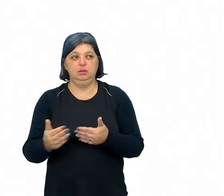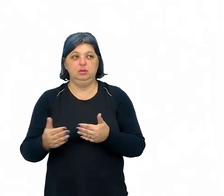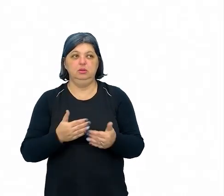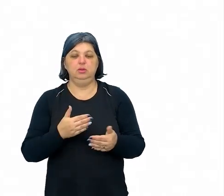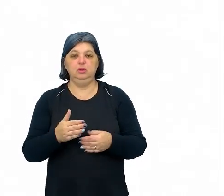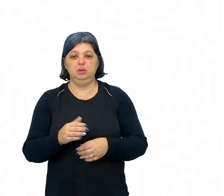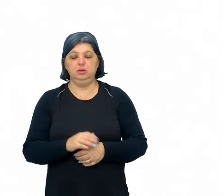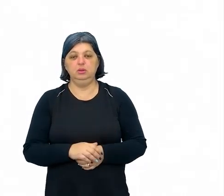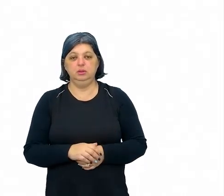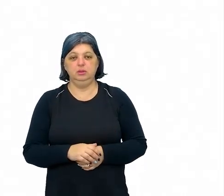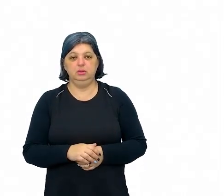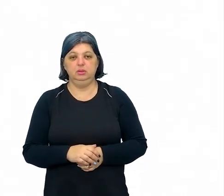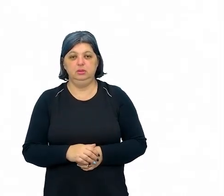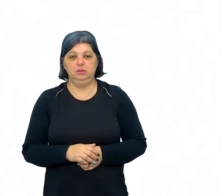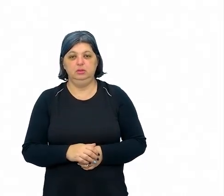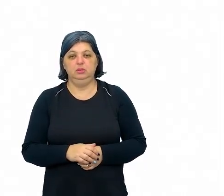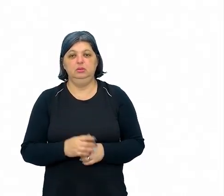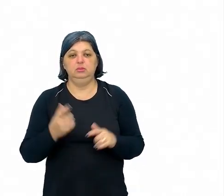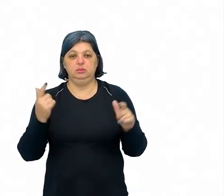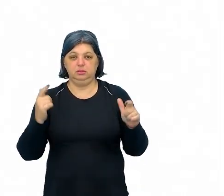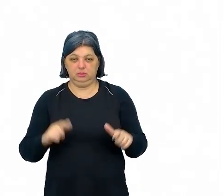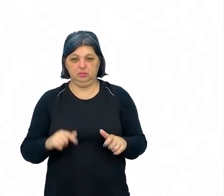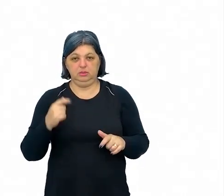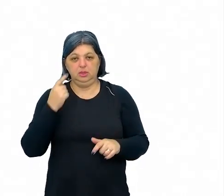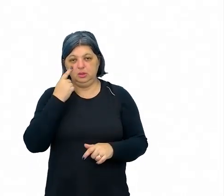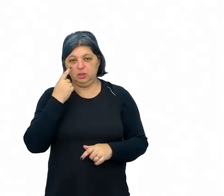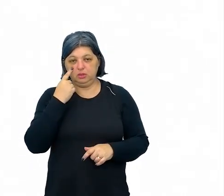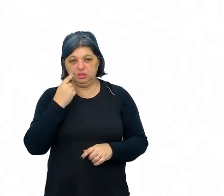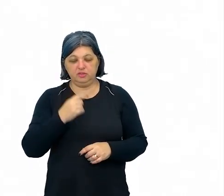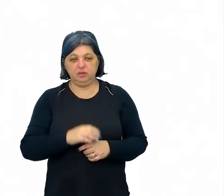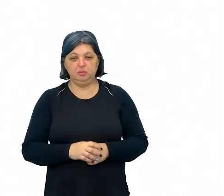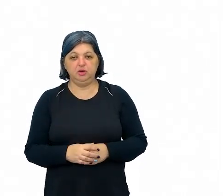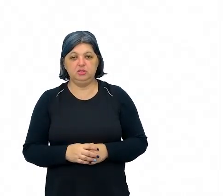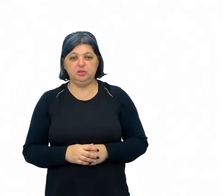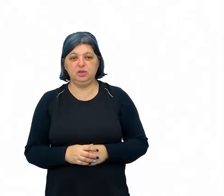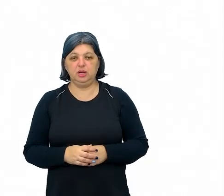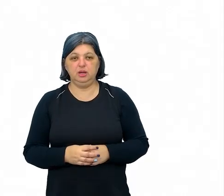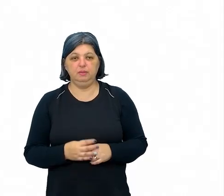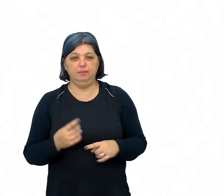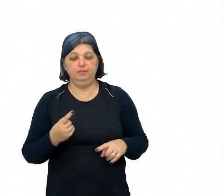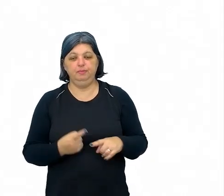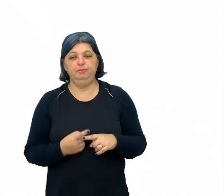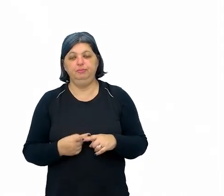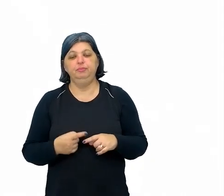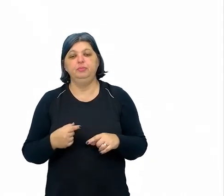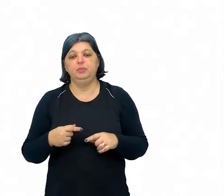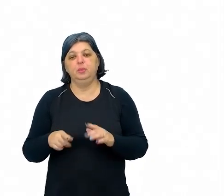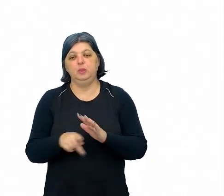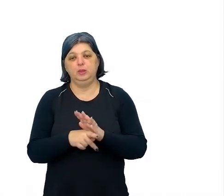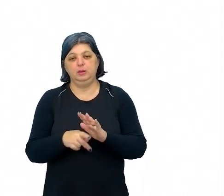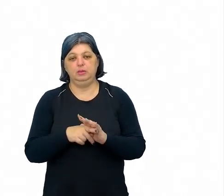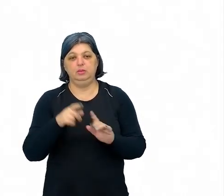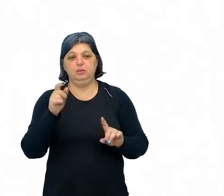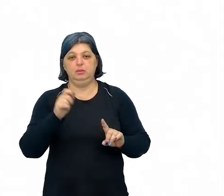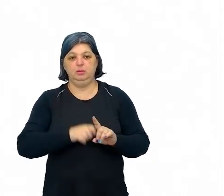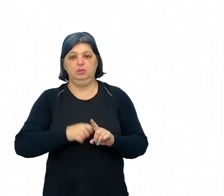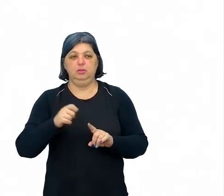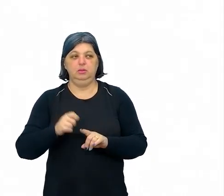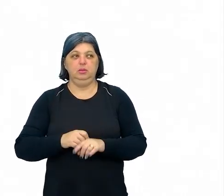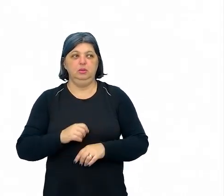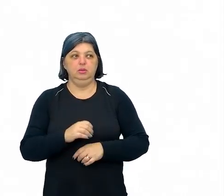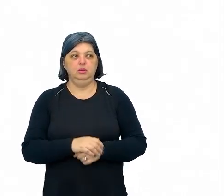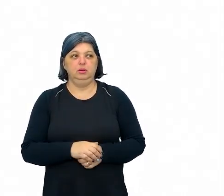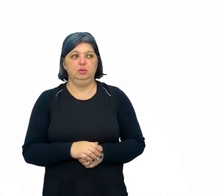envolvida a álgebra, aonde ele erra? Aí você fala assim, nossa, não aguento mais, né? Eu ensinei, né? E